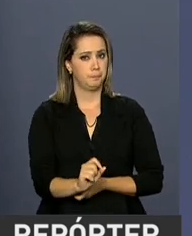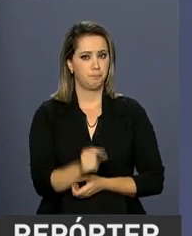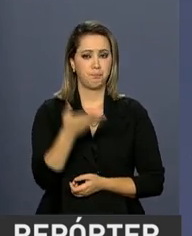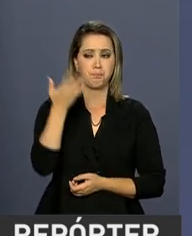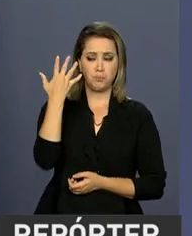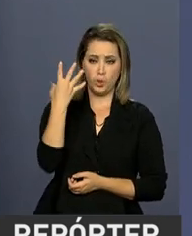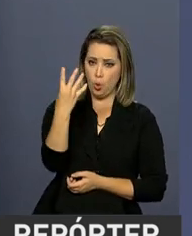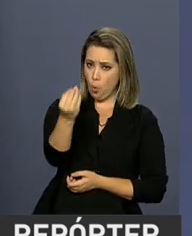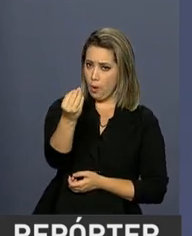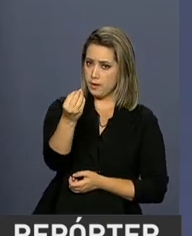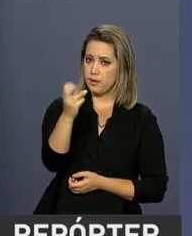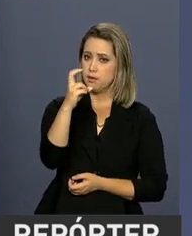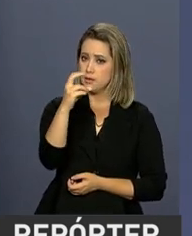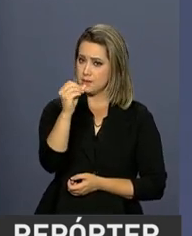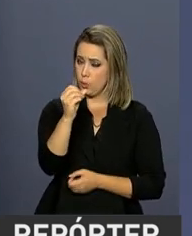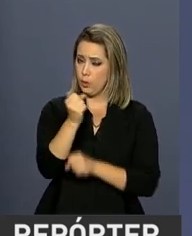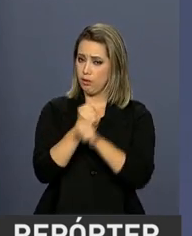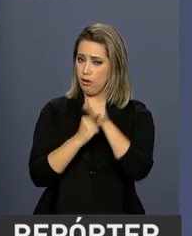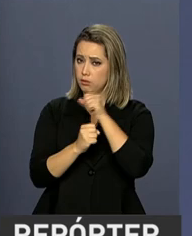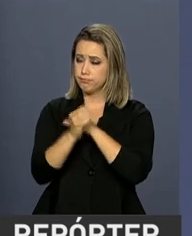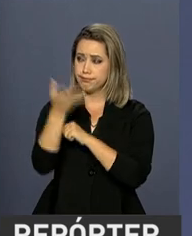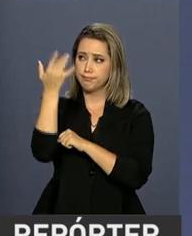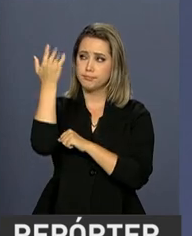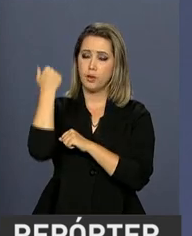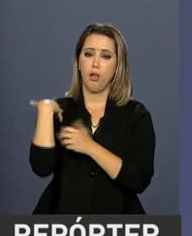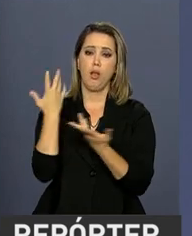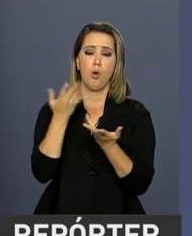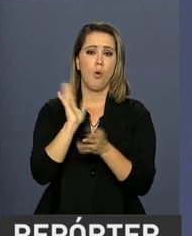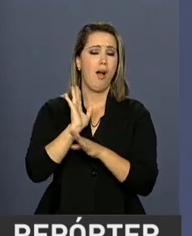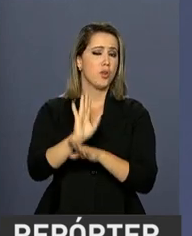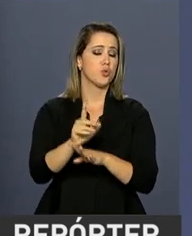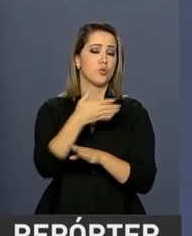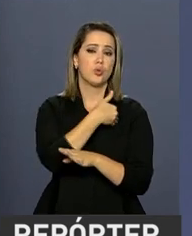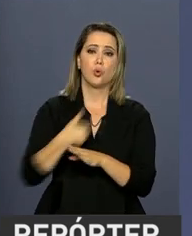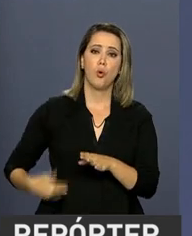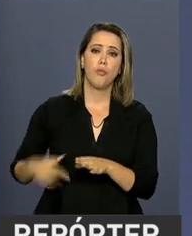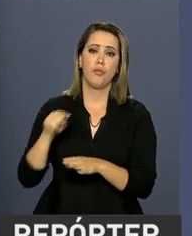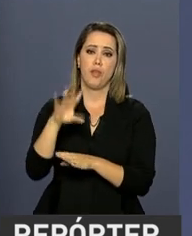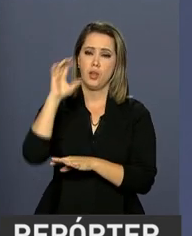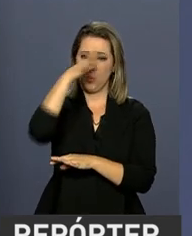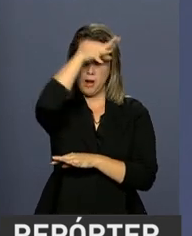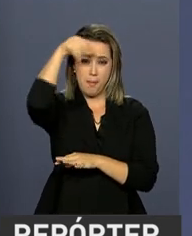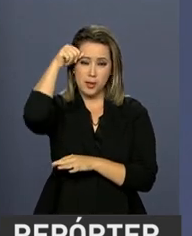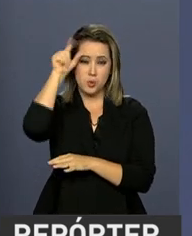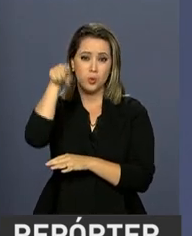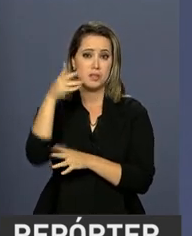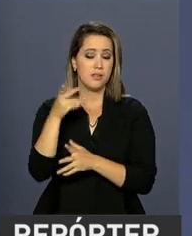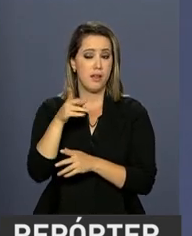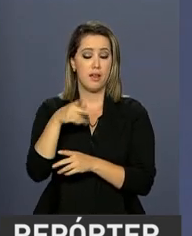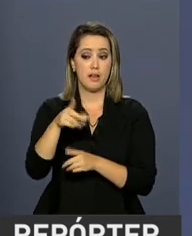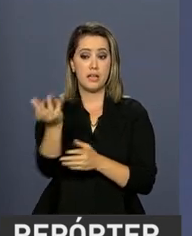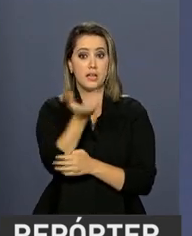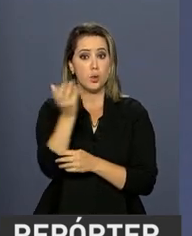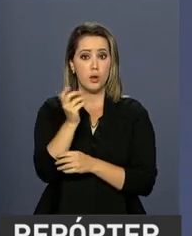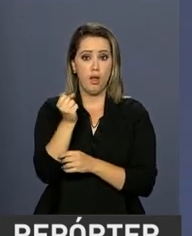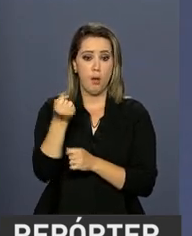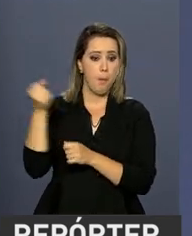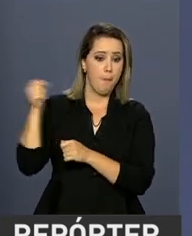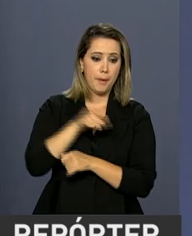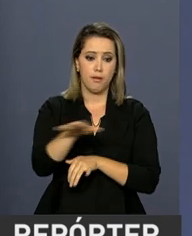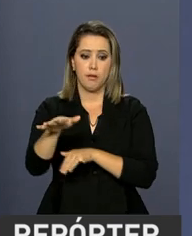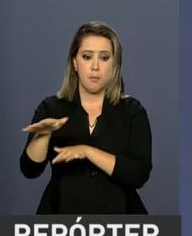atrás, ah, o incentivo governamental era no sentido da ocupação da Amazônia e por isso muitas